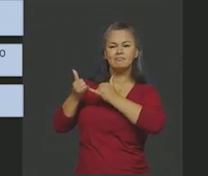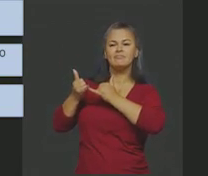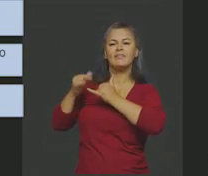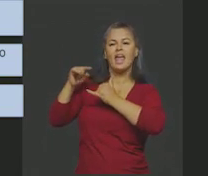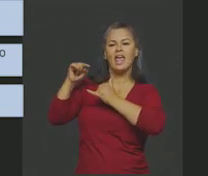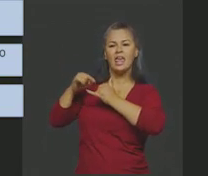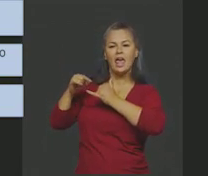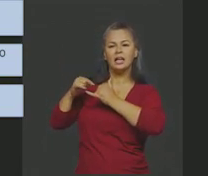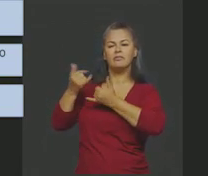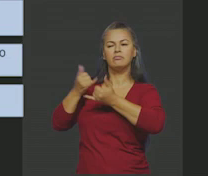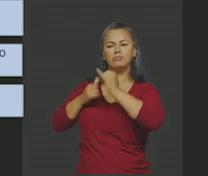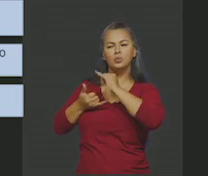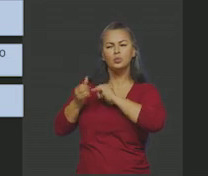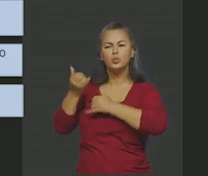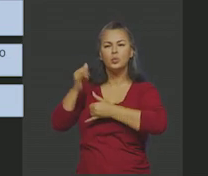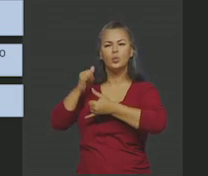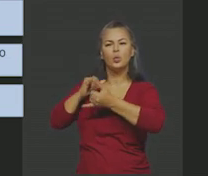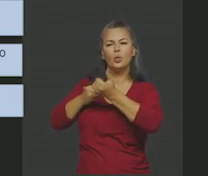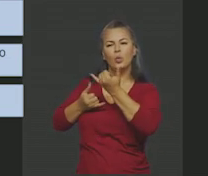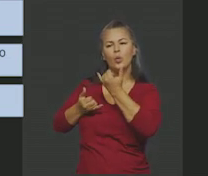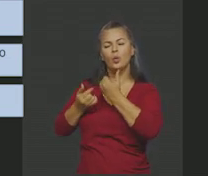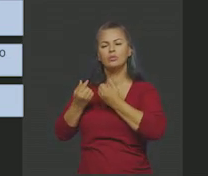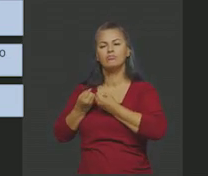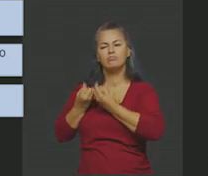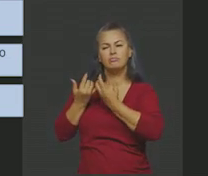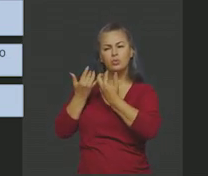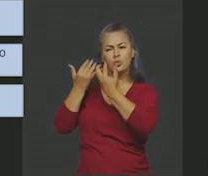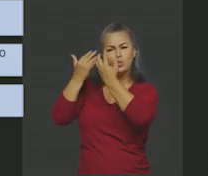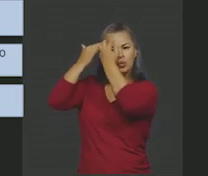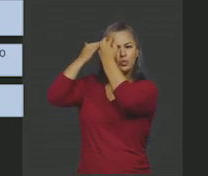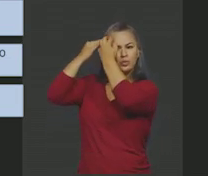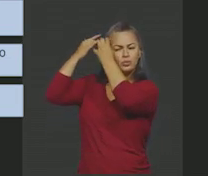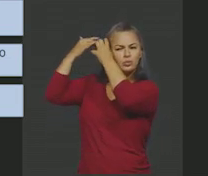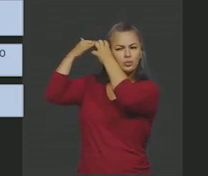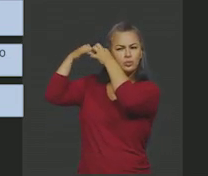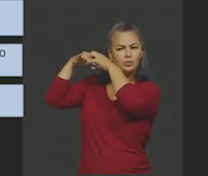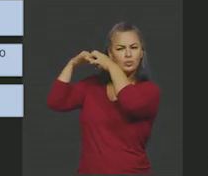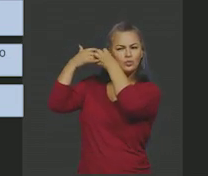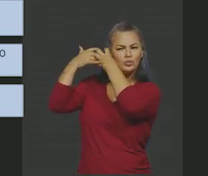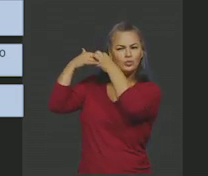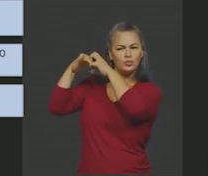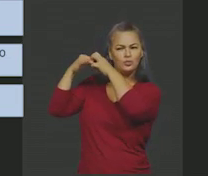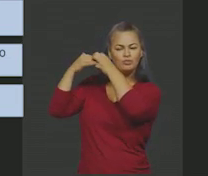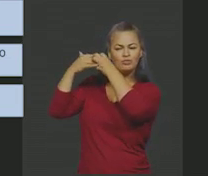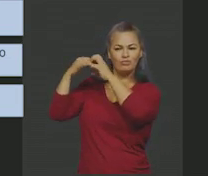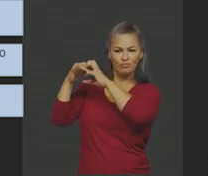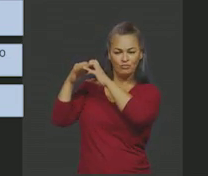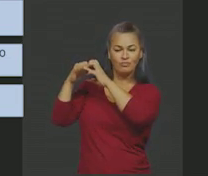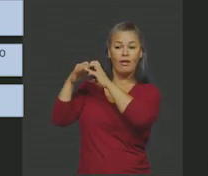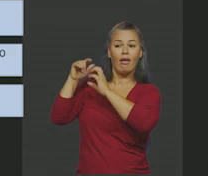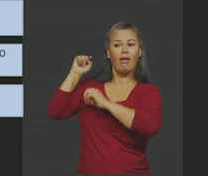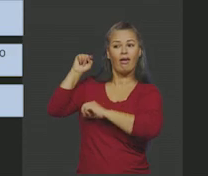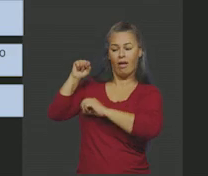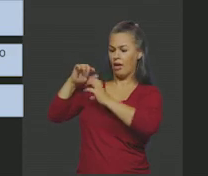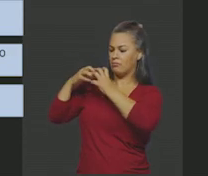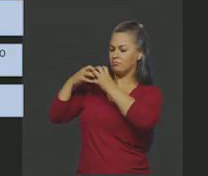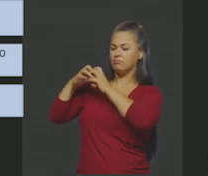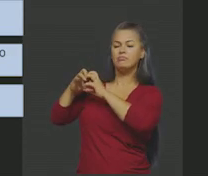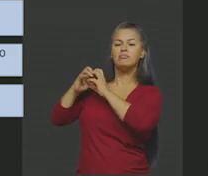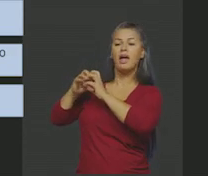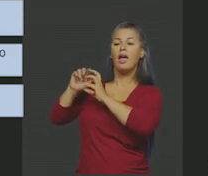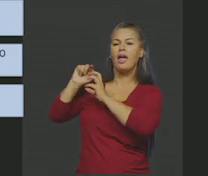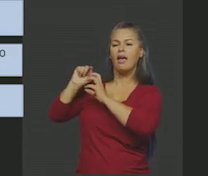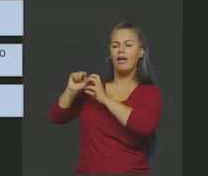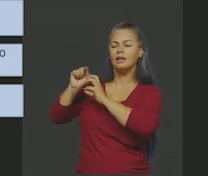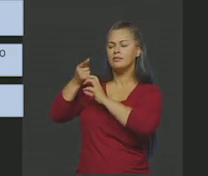elétricos vão atravessar o nervo óptico e vão até o cérebro, tá? O nosso cérebro vai processar os